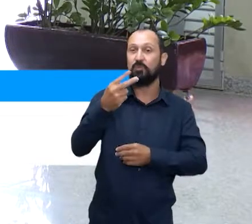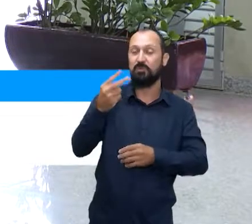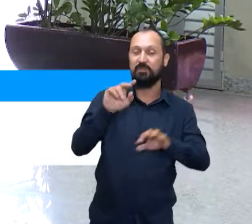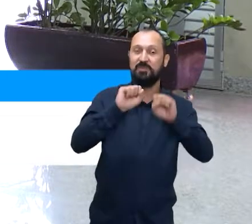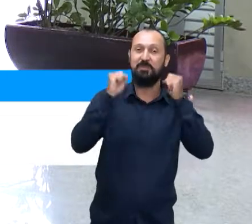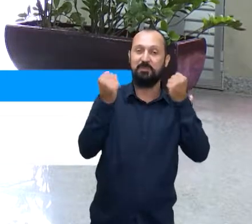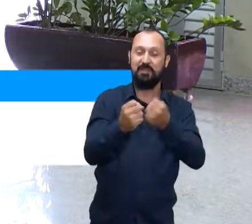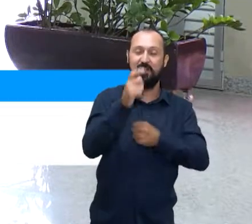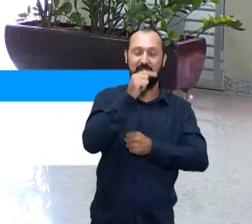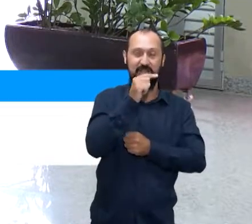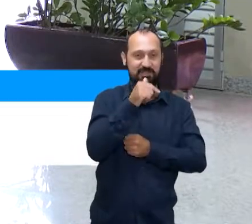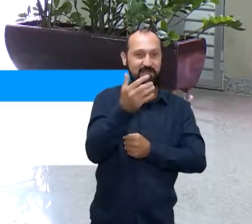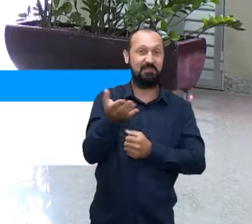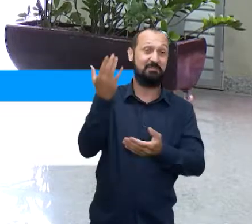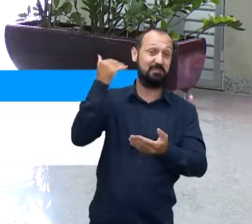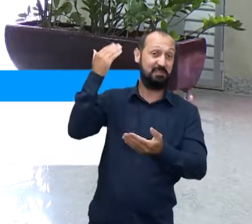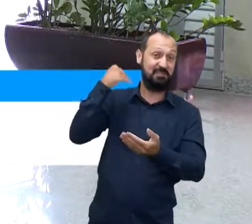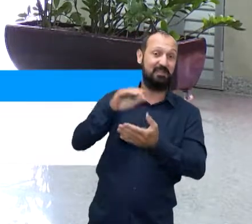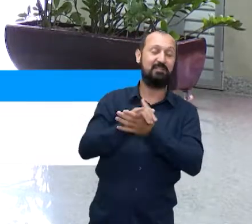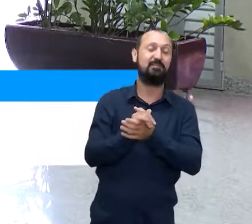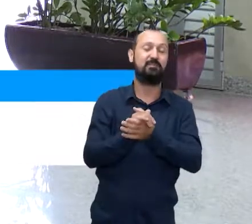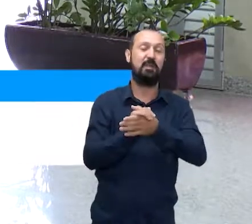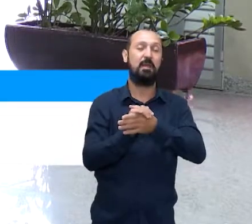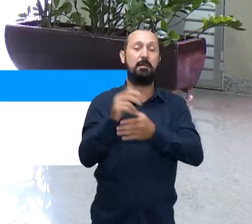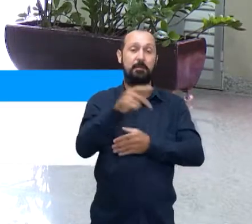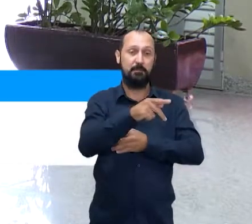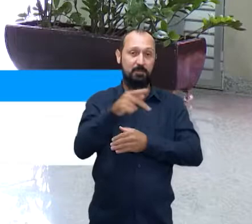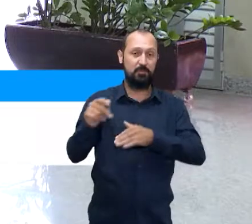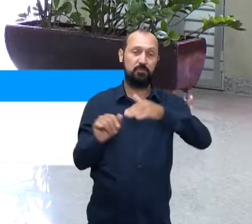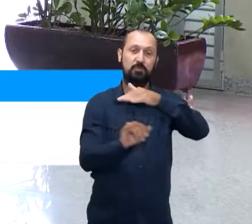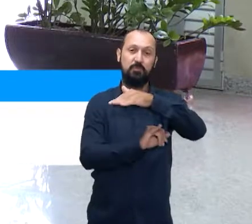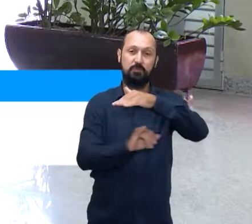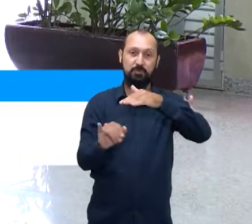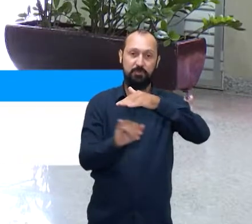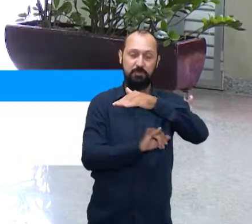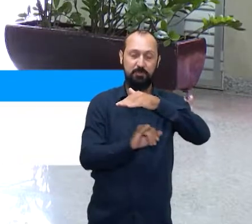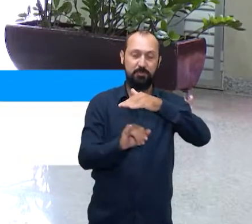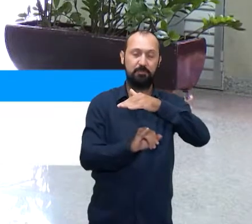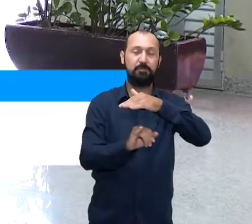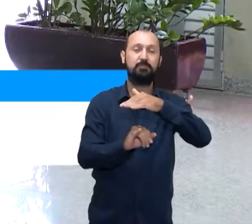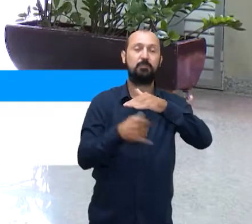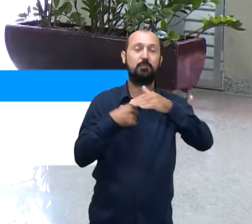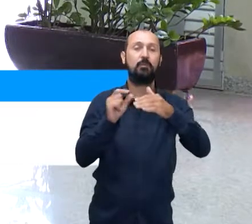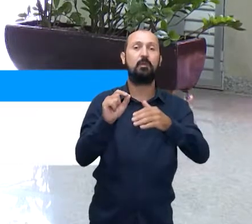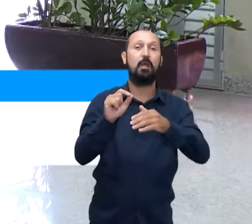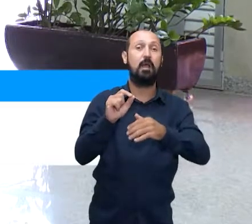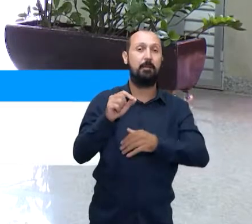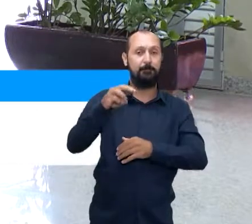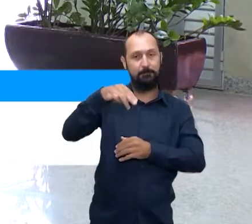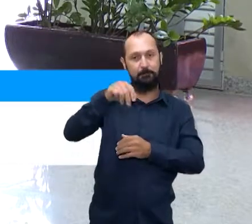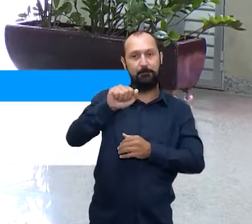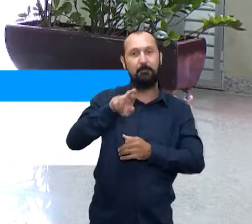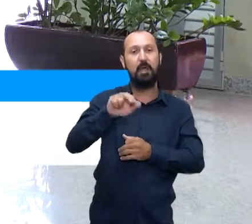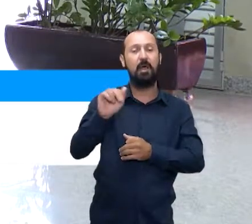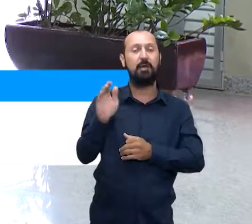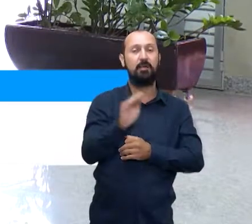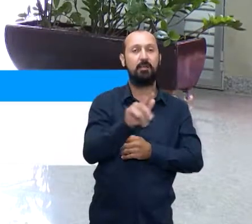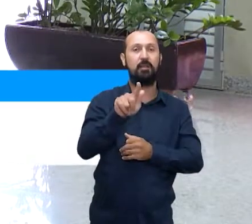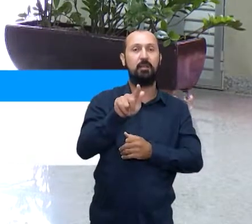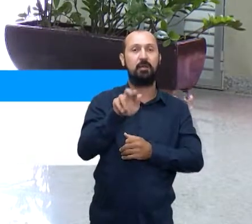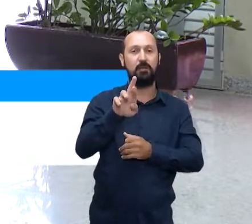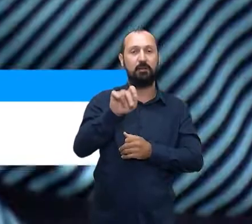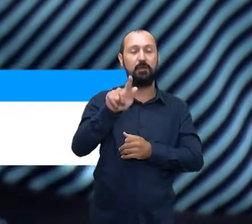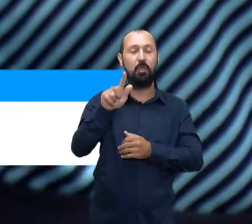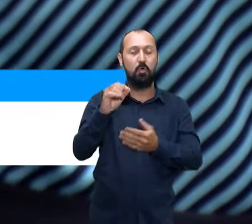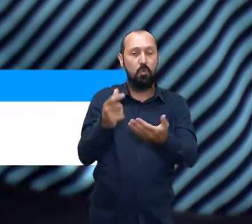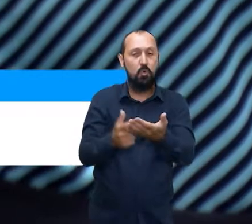2º Seminário das Águas. Para a presidente do Instituto Histórico e Geográfico de Mato Grosso do Sul, Maria Madalena